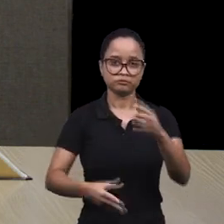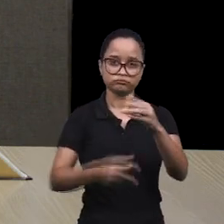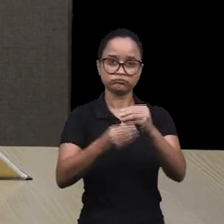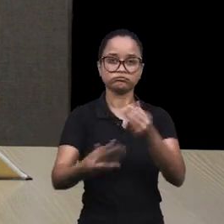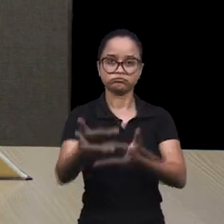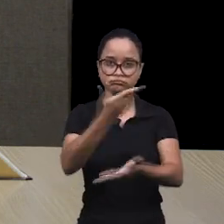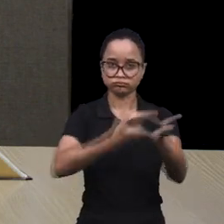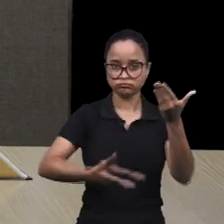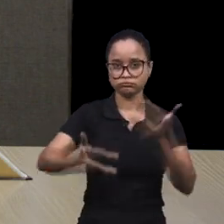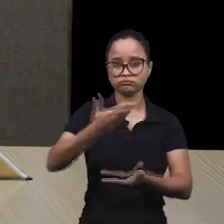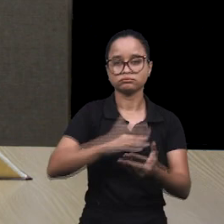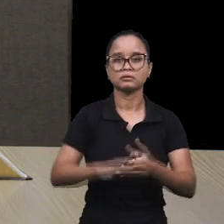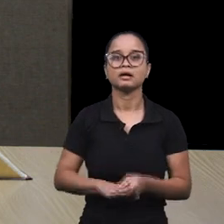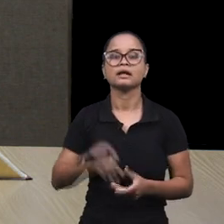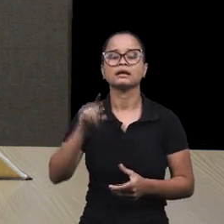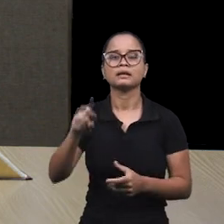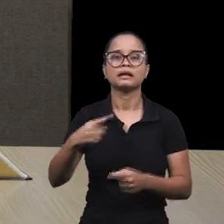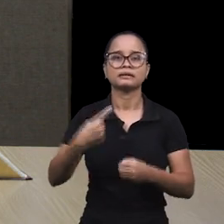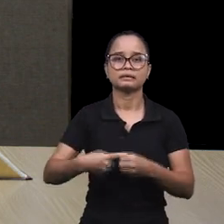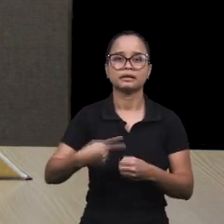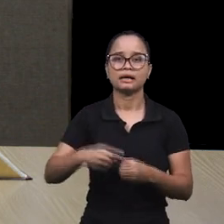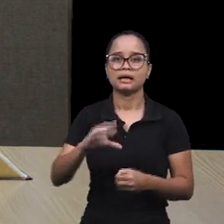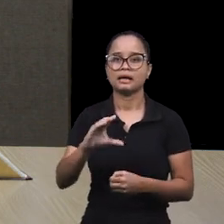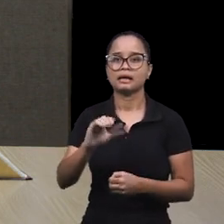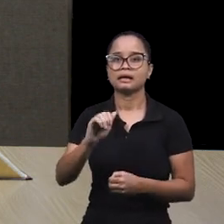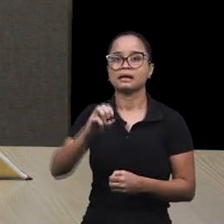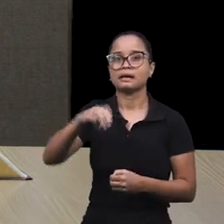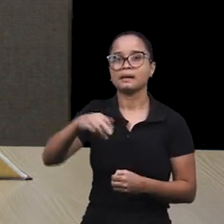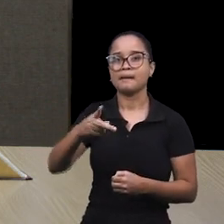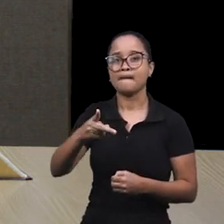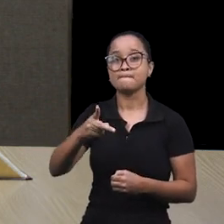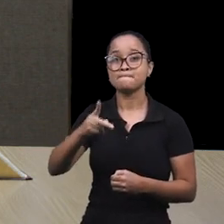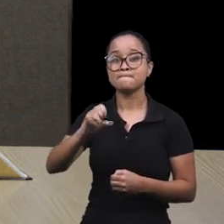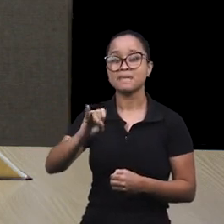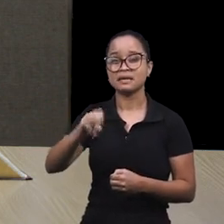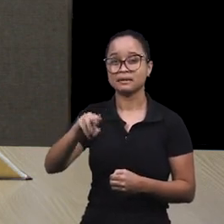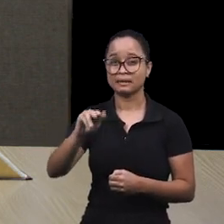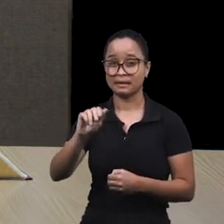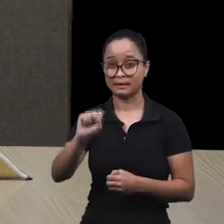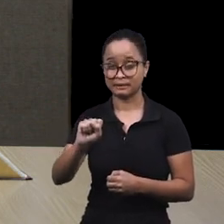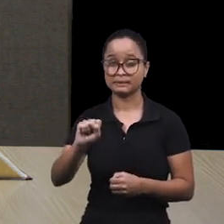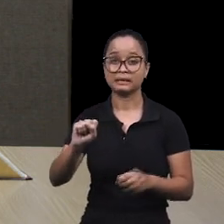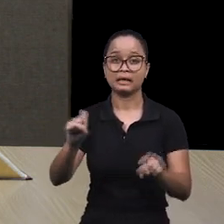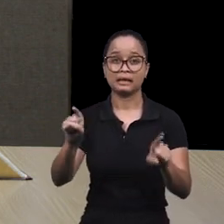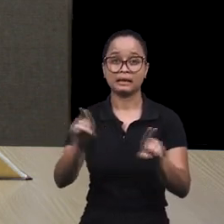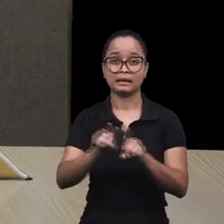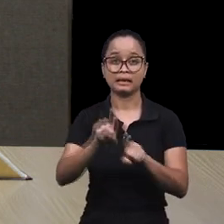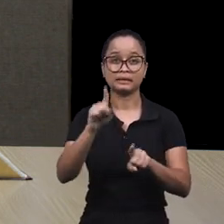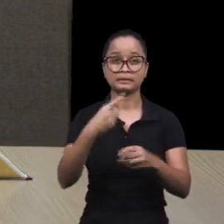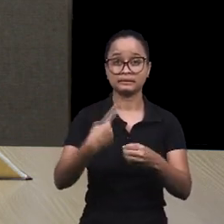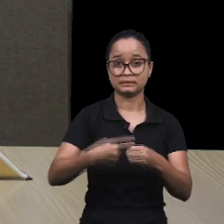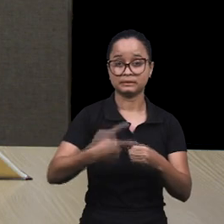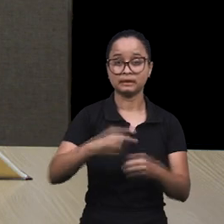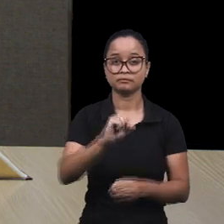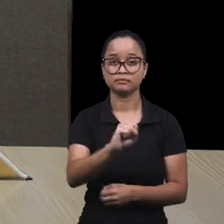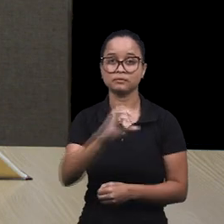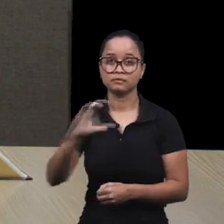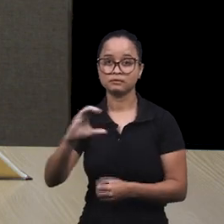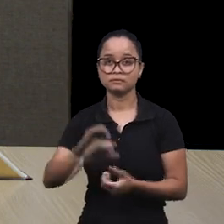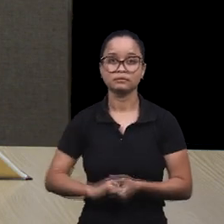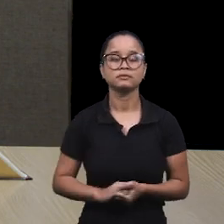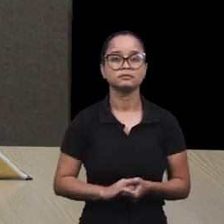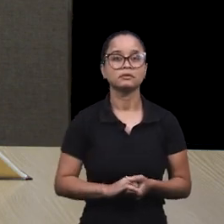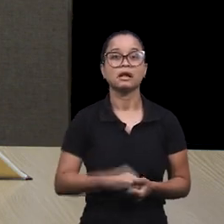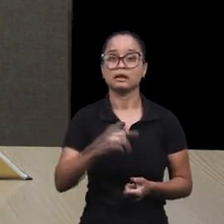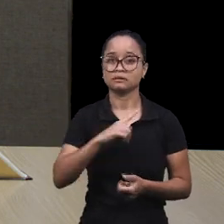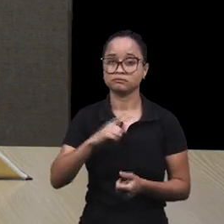contribuição veio de lá da cidade de Campinas, no estado de Santa Catarina, da nossa irmã Suelana